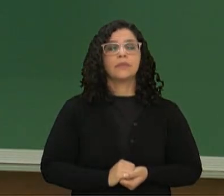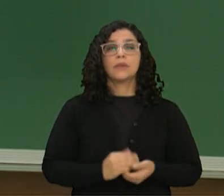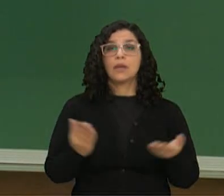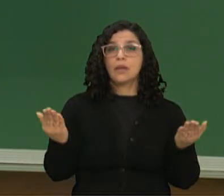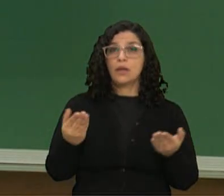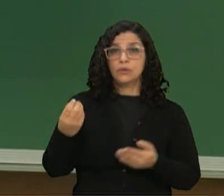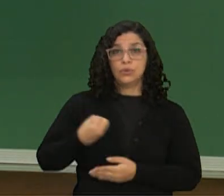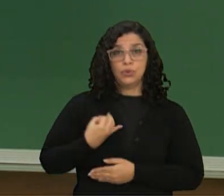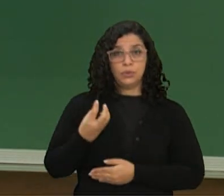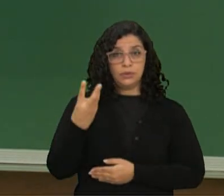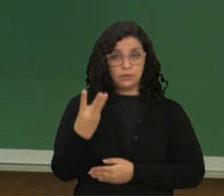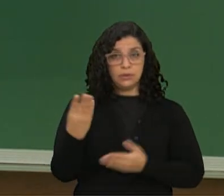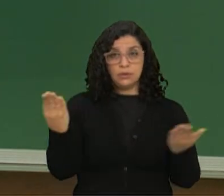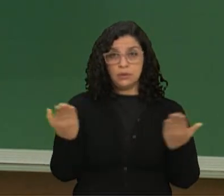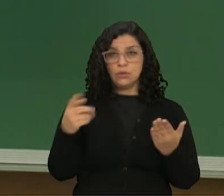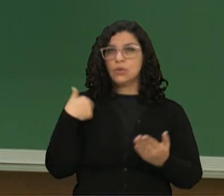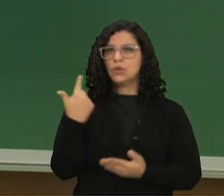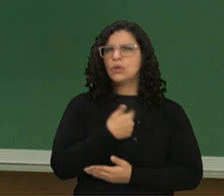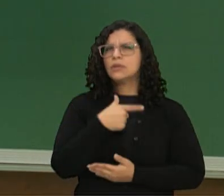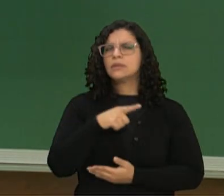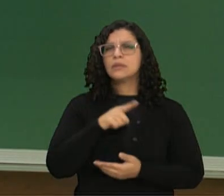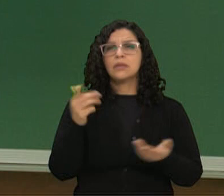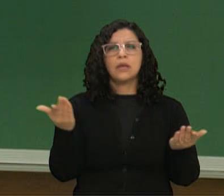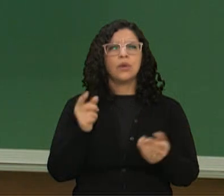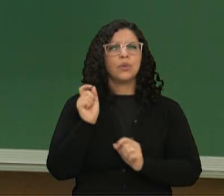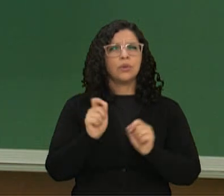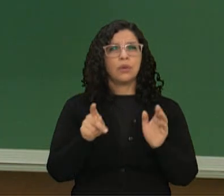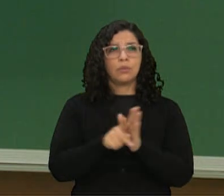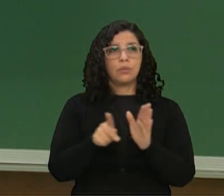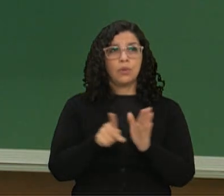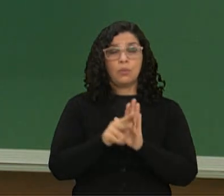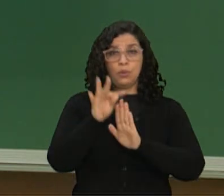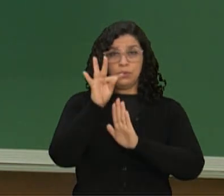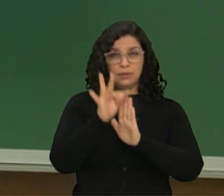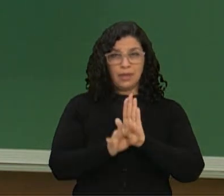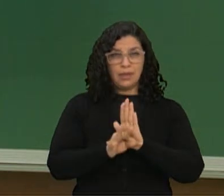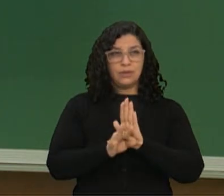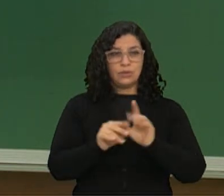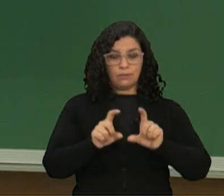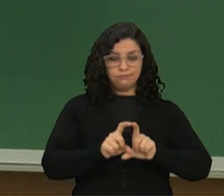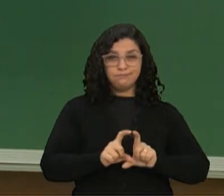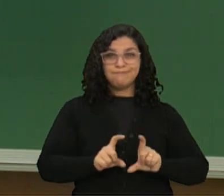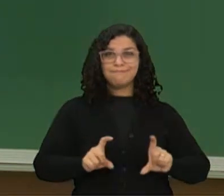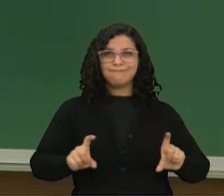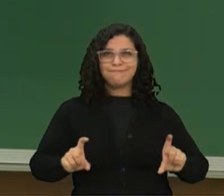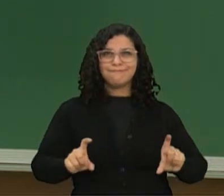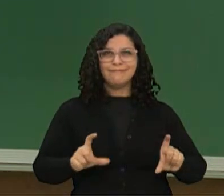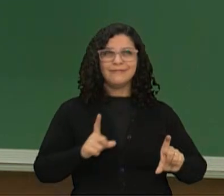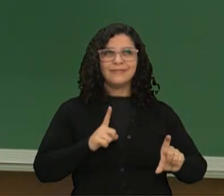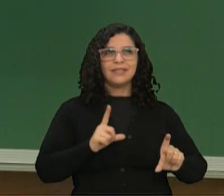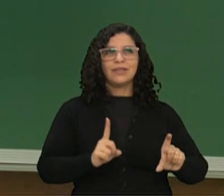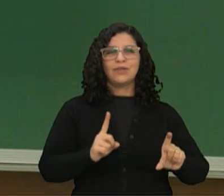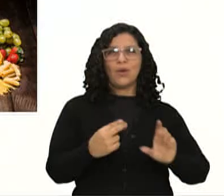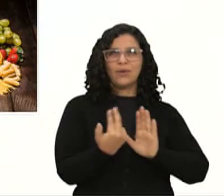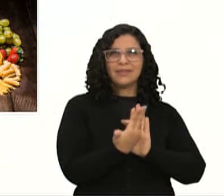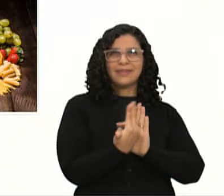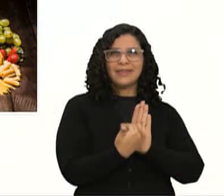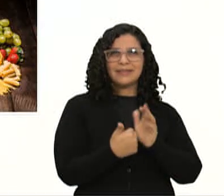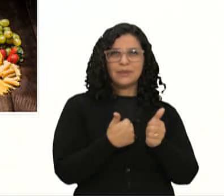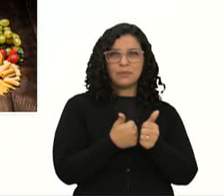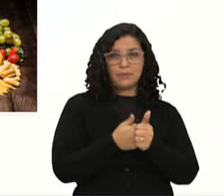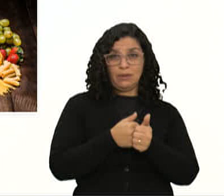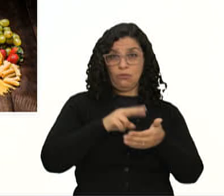A número 3 agora, a gente tem naquela outra parte do texto, nós temos ali, ó, encourage them to maintain